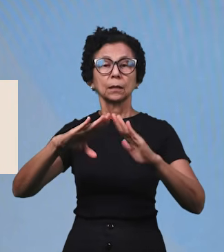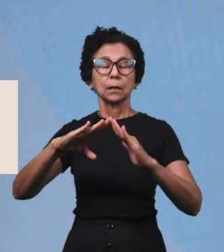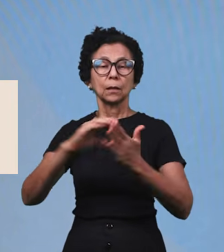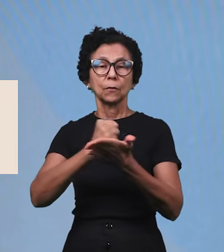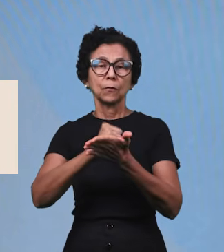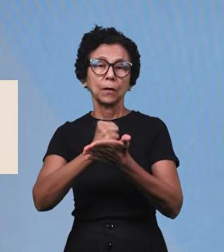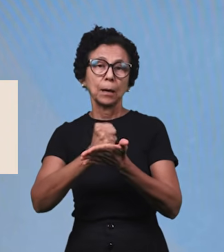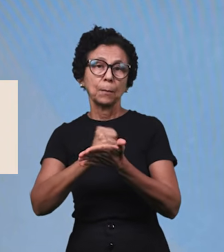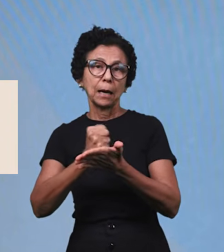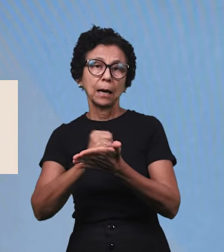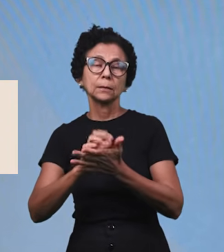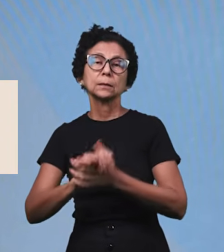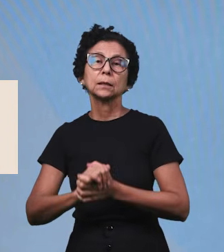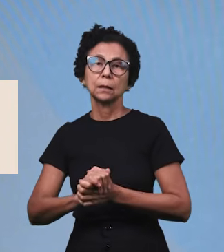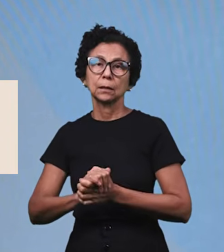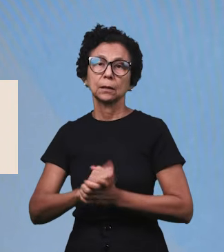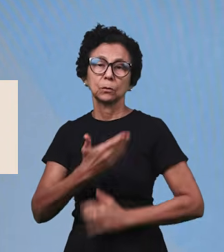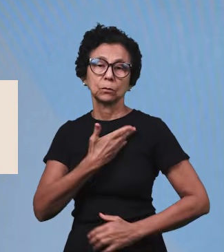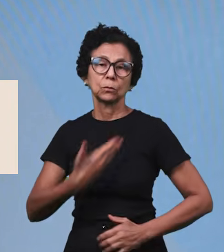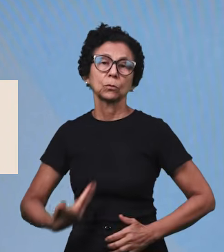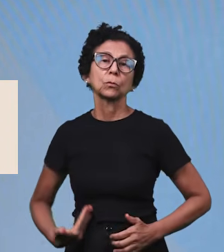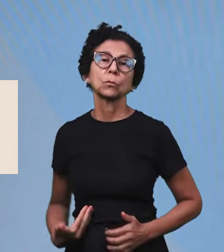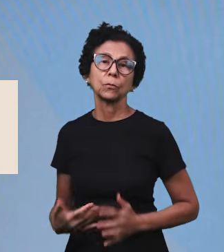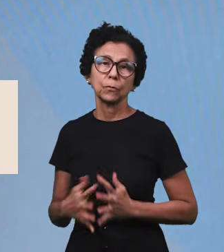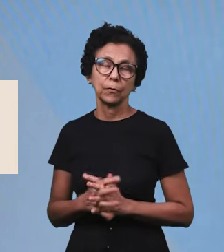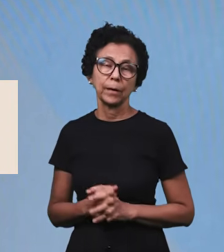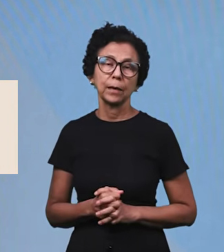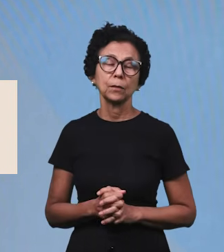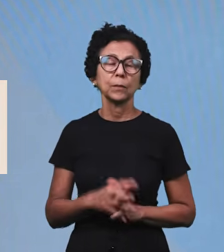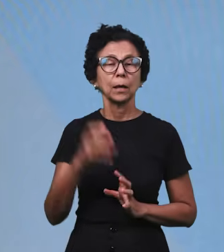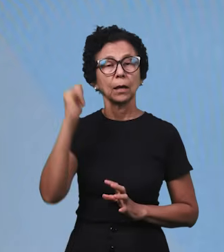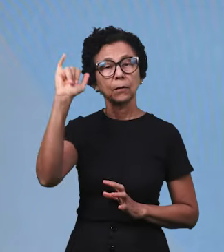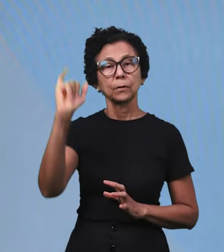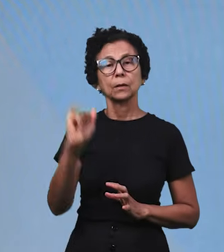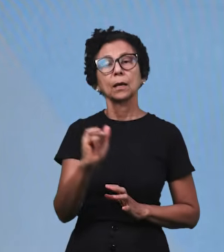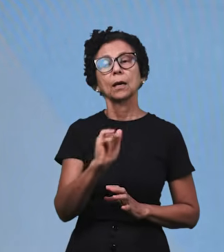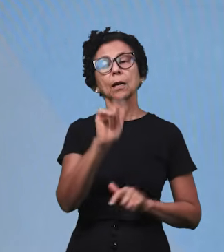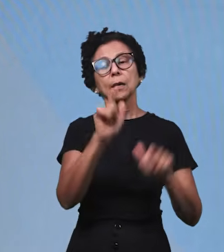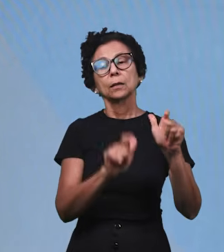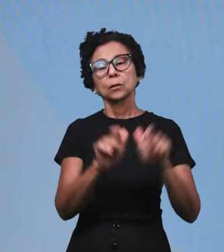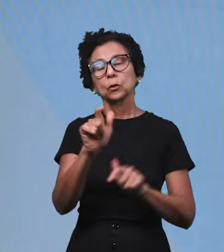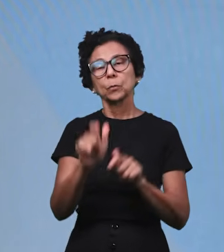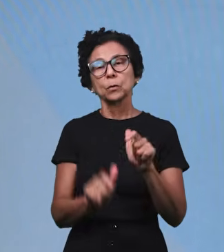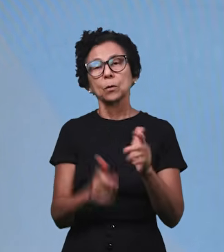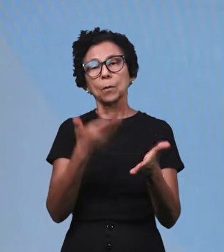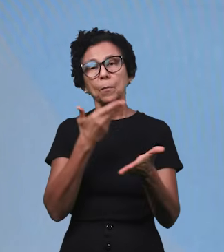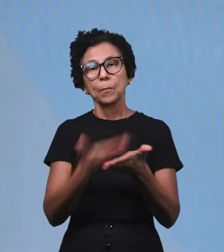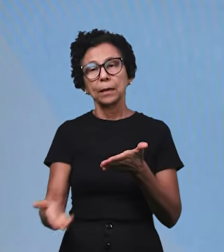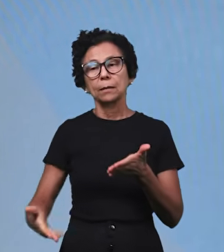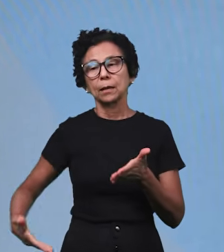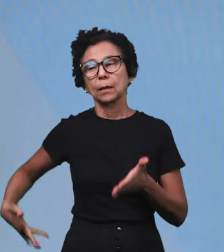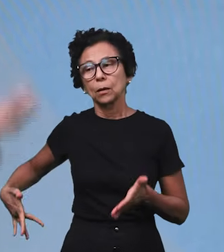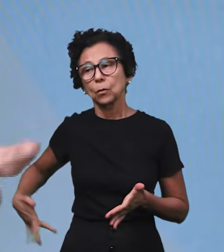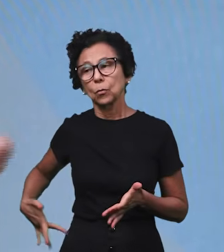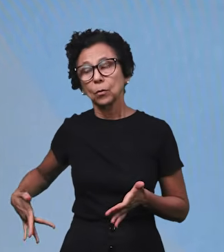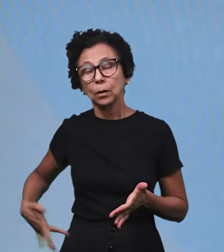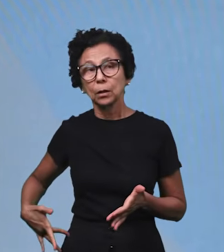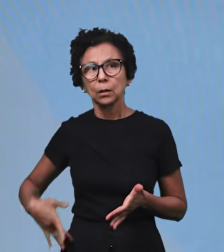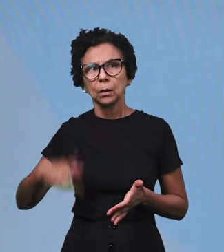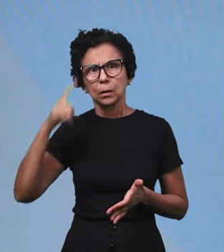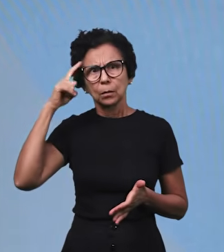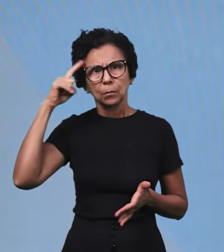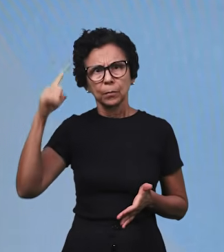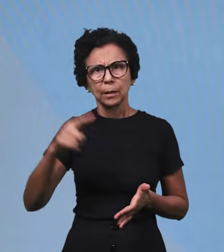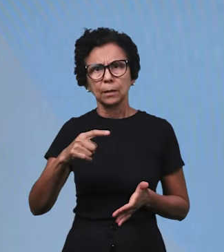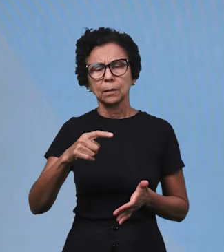reduzir a perda de função renal em pessoas que têm entre 25 e 75 ml minuto. Porque também é muita gente,